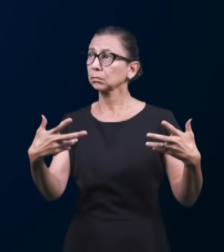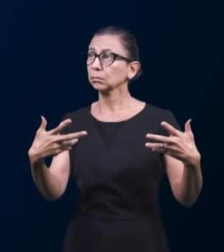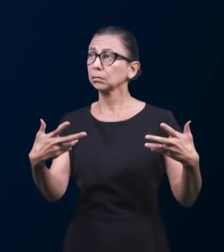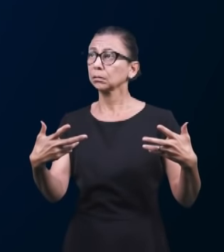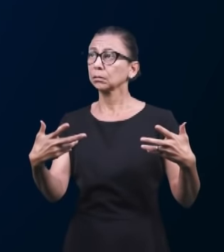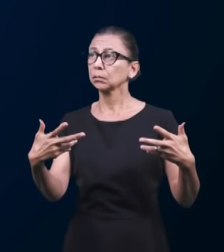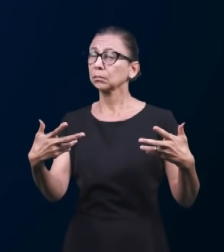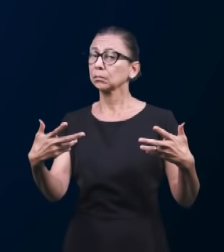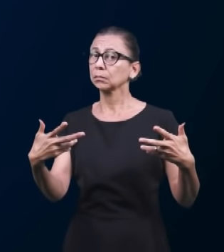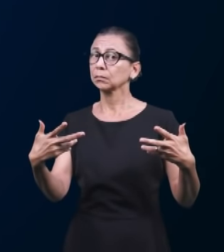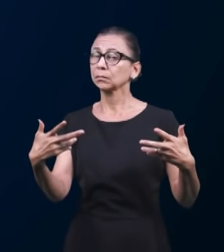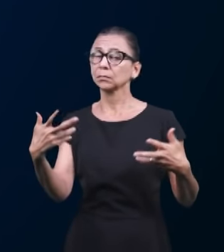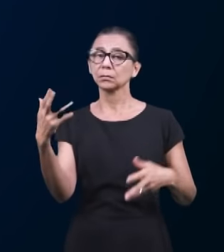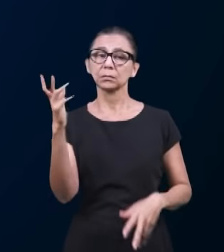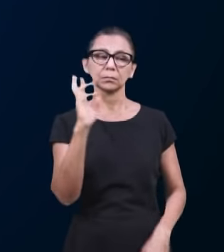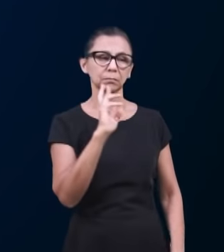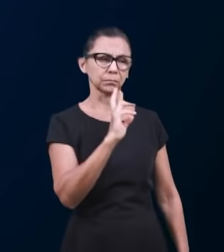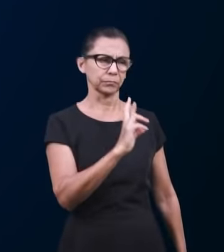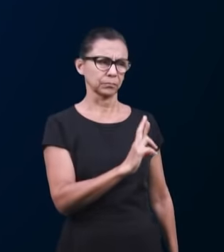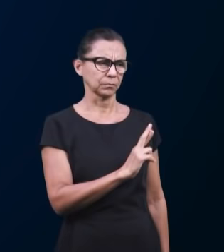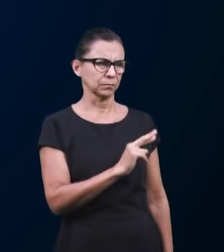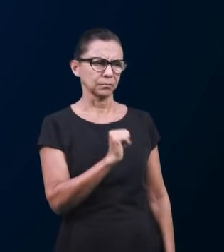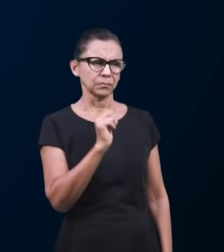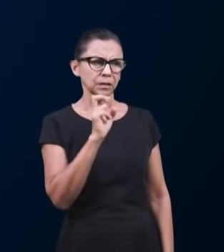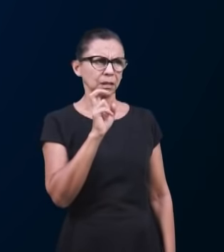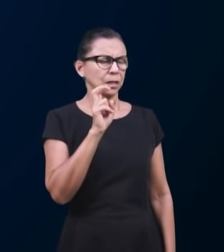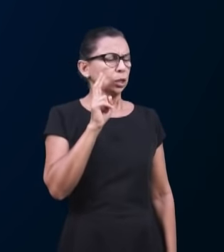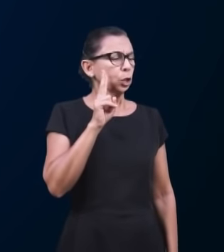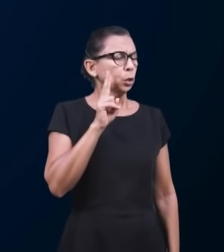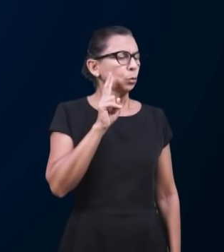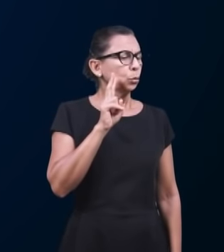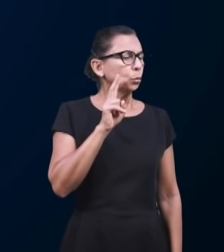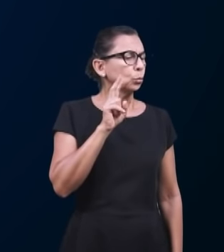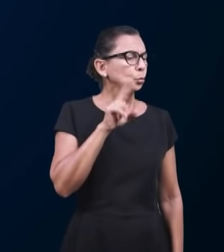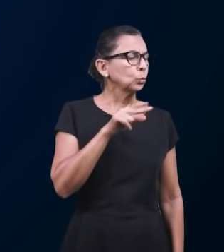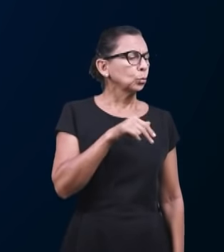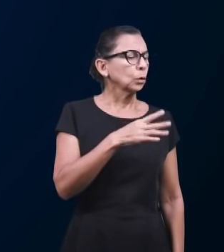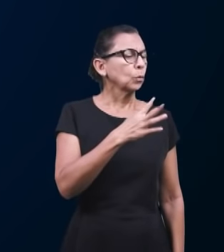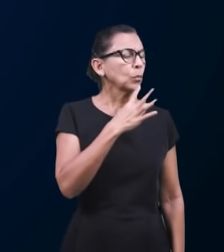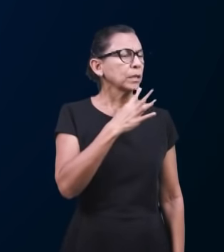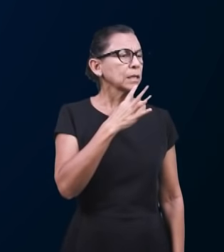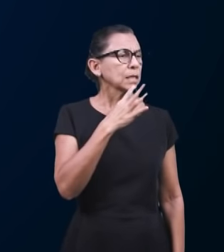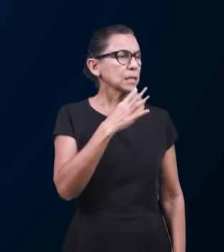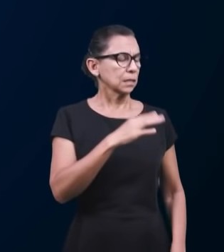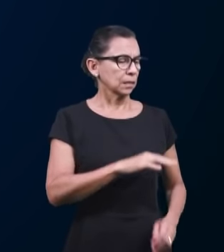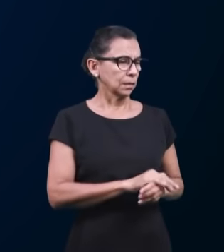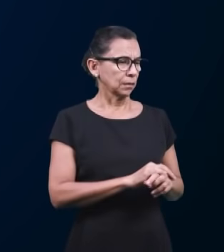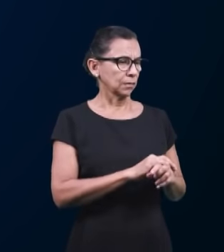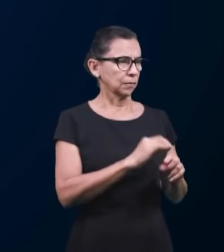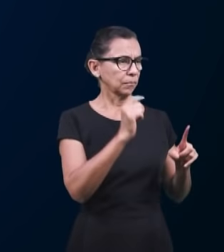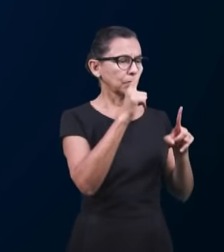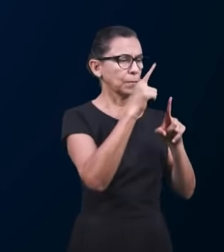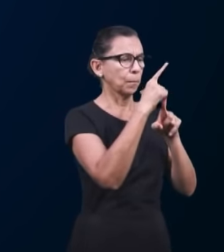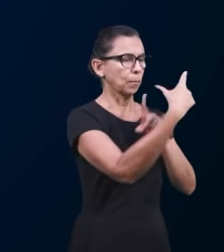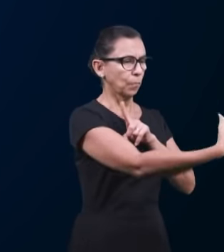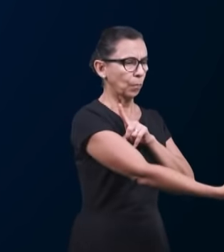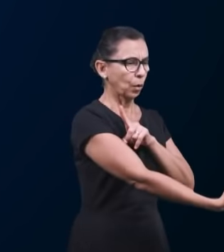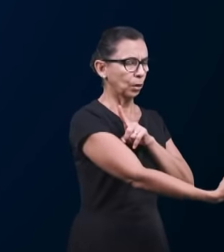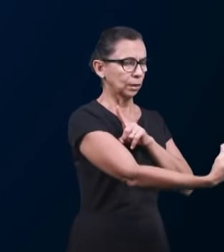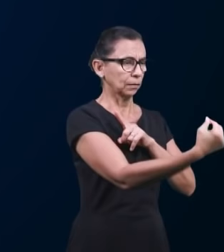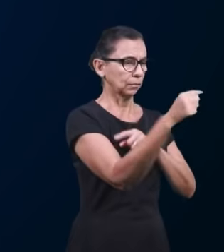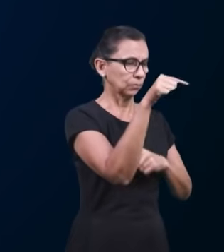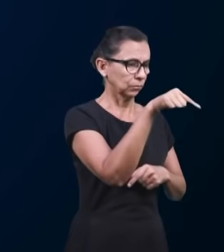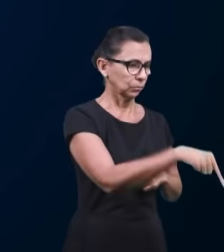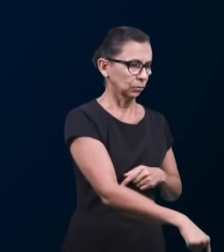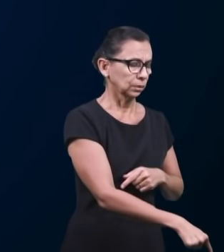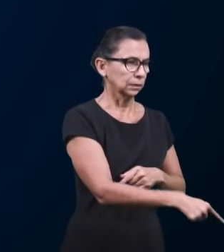E então lhe direi abertamente: Nunca vos conheci. apartai-vos de mim, vós que praticais